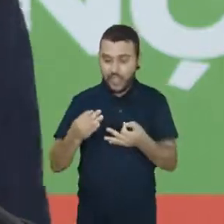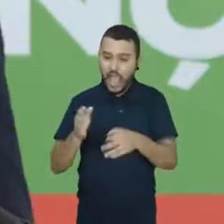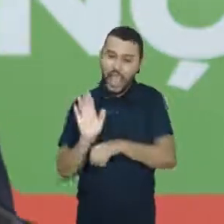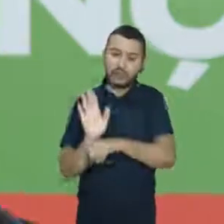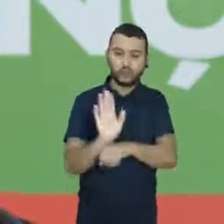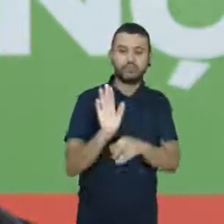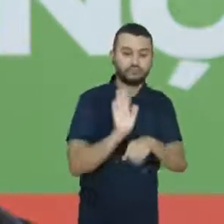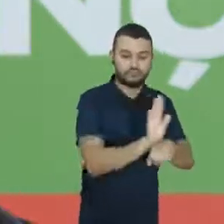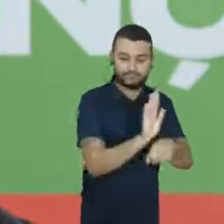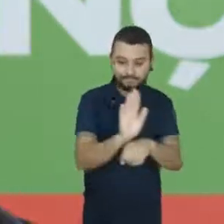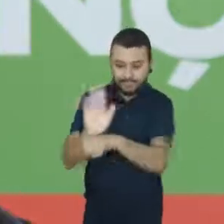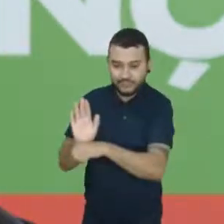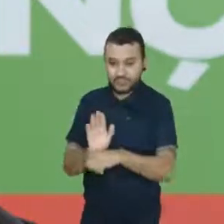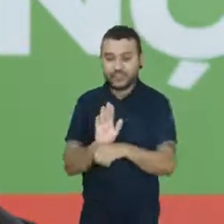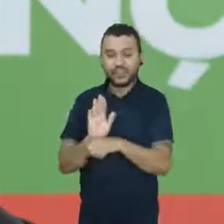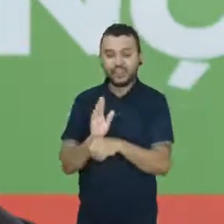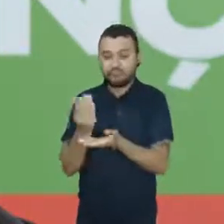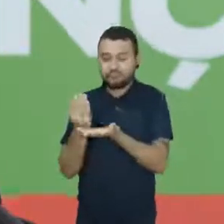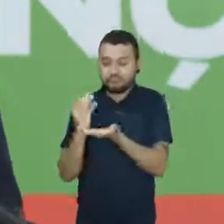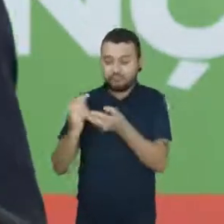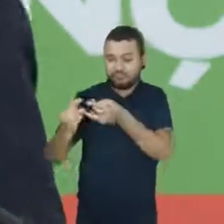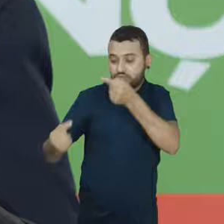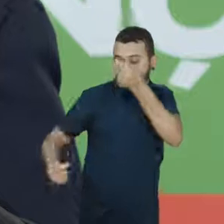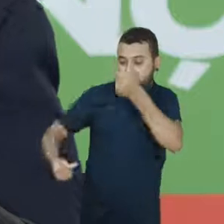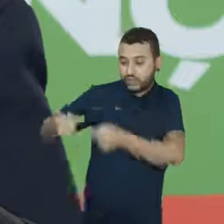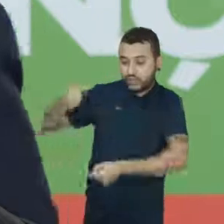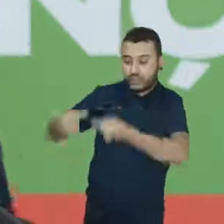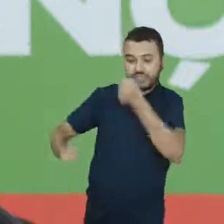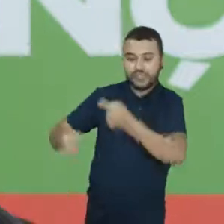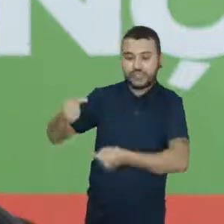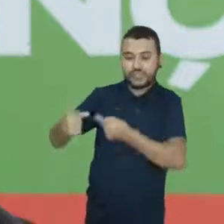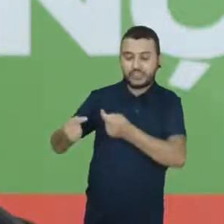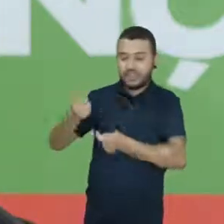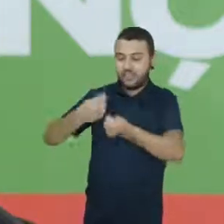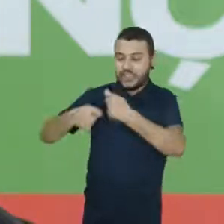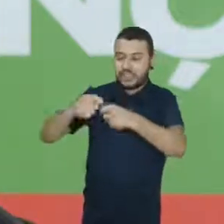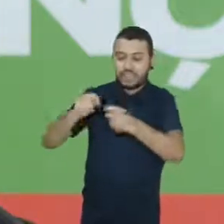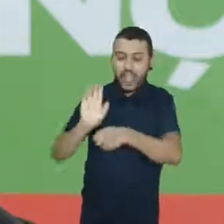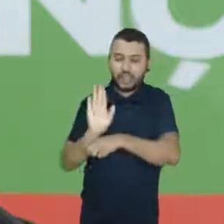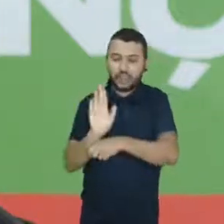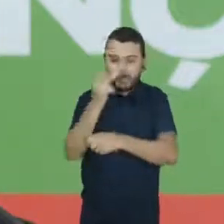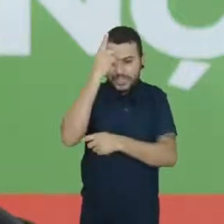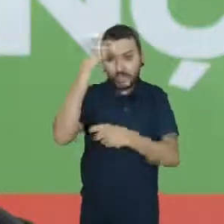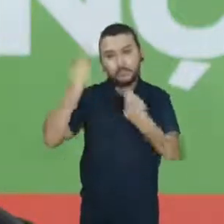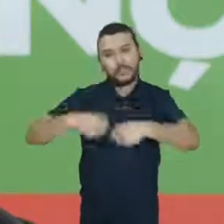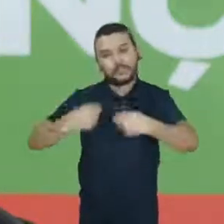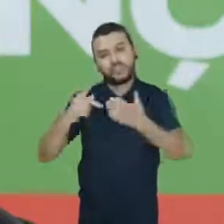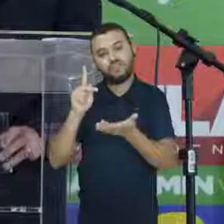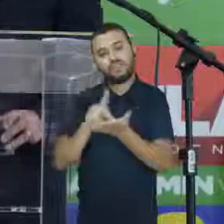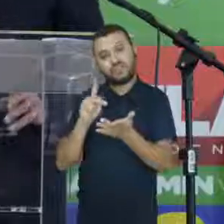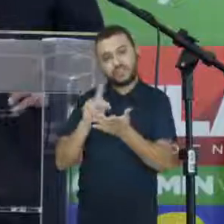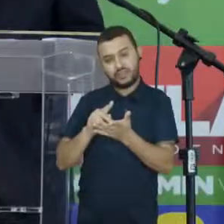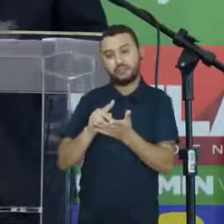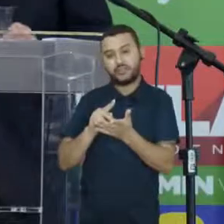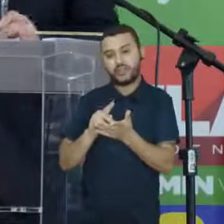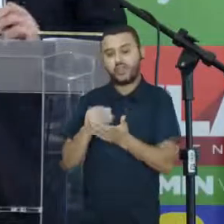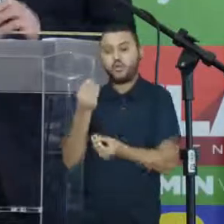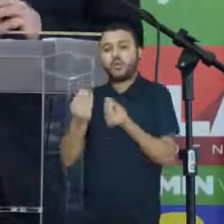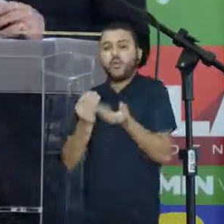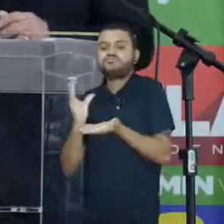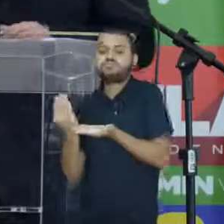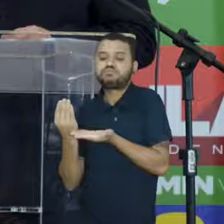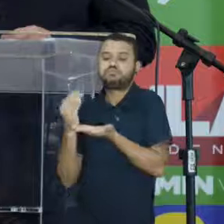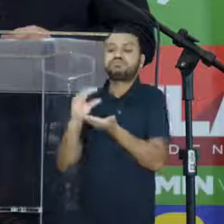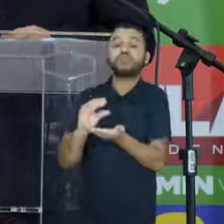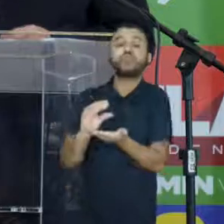política do financiamento daquelas pessoas que mais necessitam. E aí, se tratando de compartilhamento, nós vamos ter que